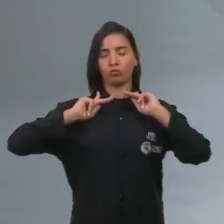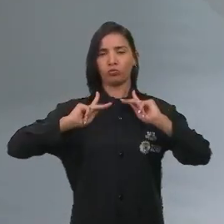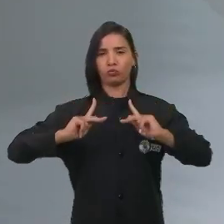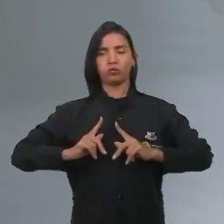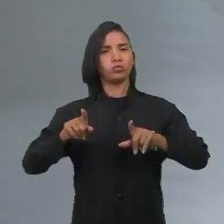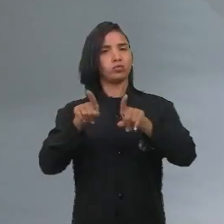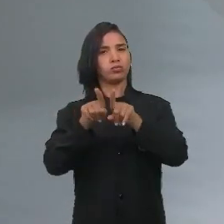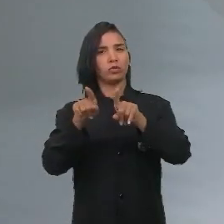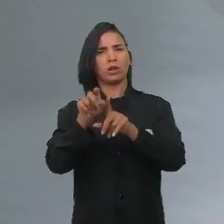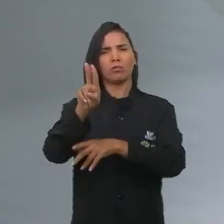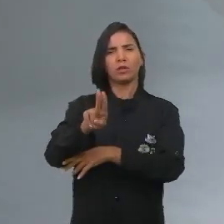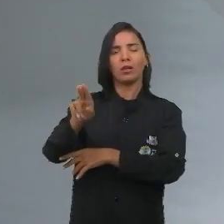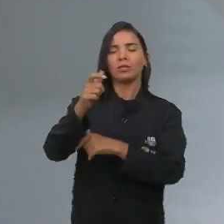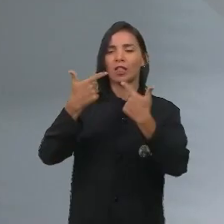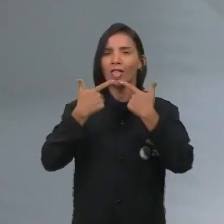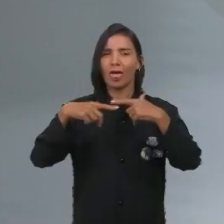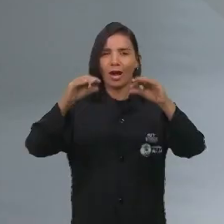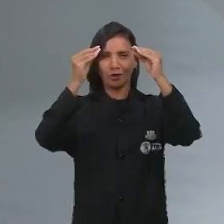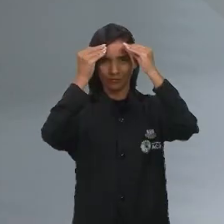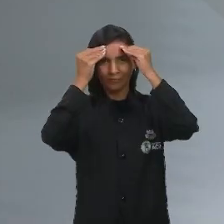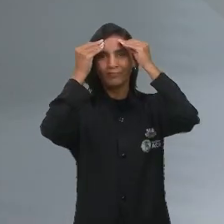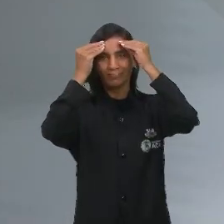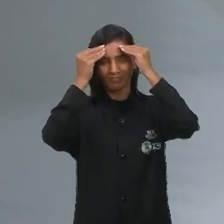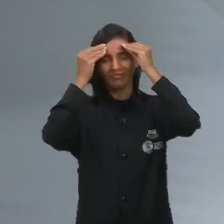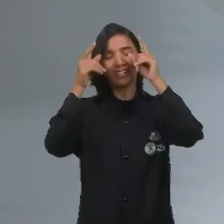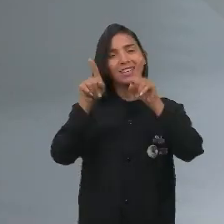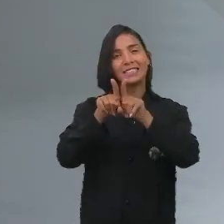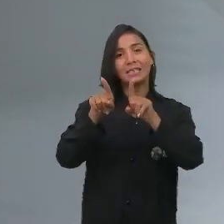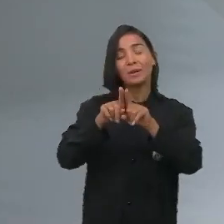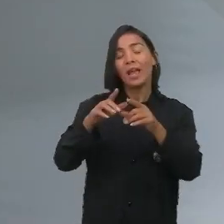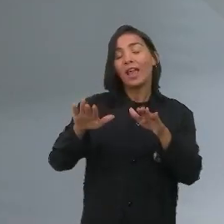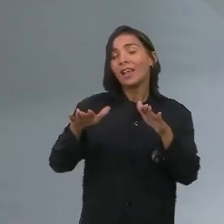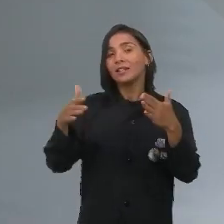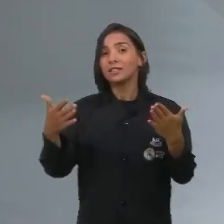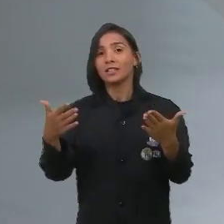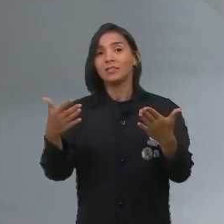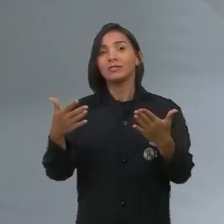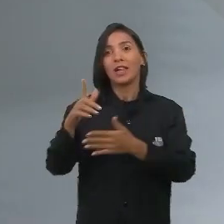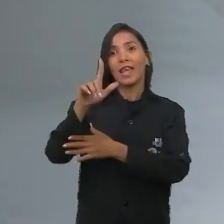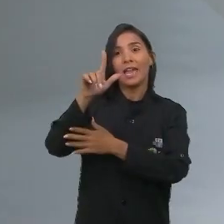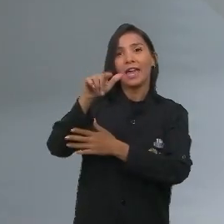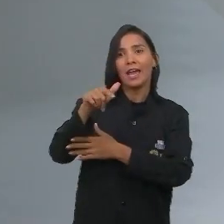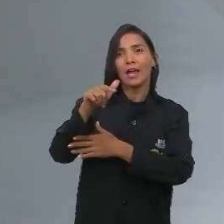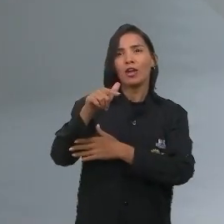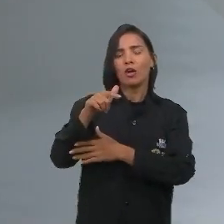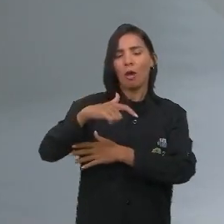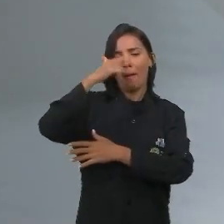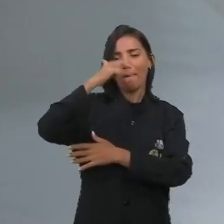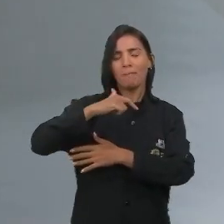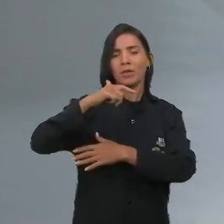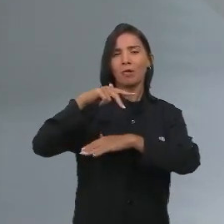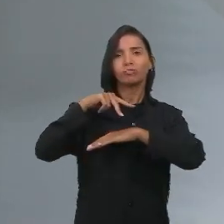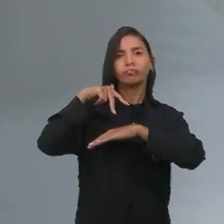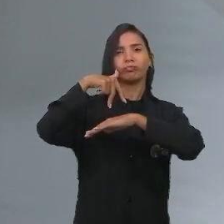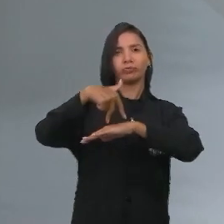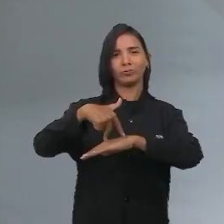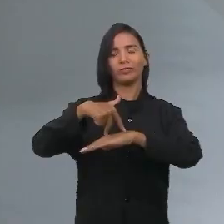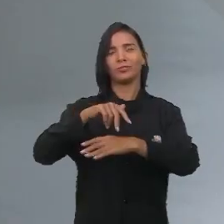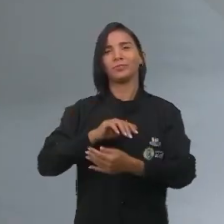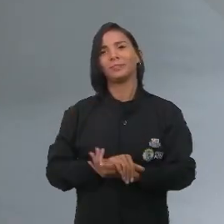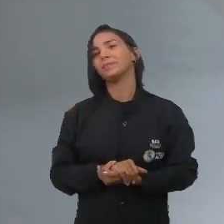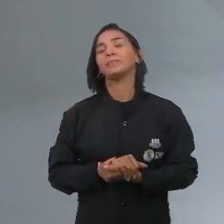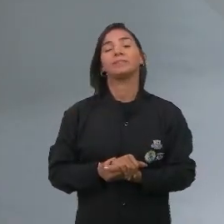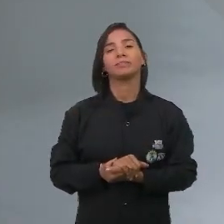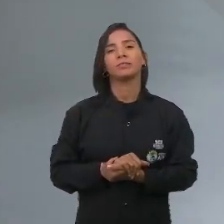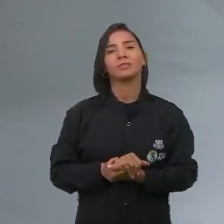se utiliza na própria linguagem, o posicionamento frente a determinadas temáticas. Vamos avançar para